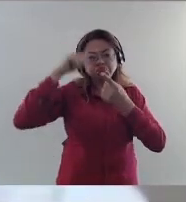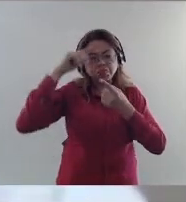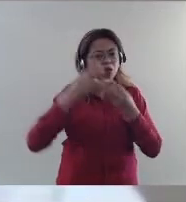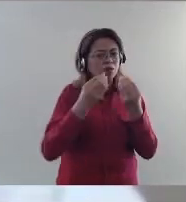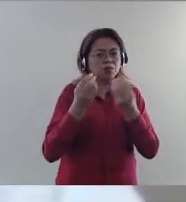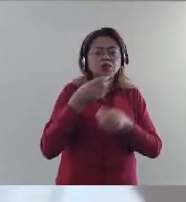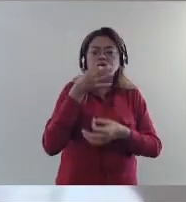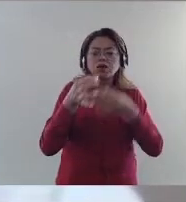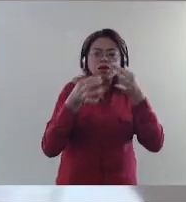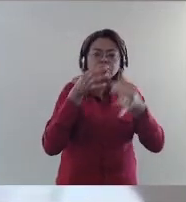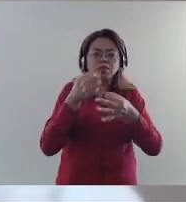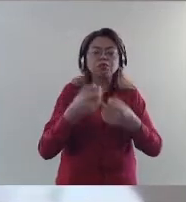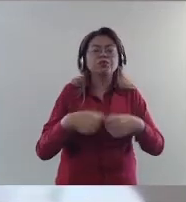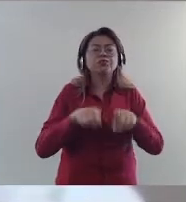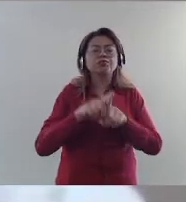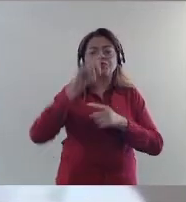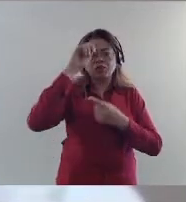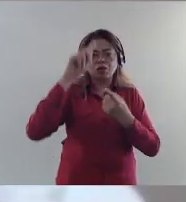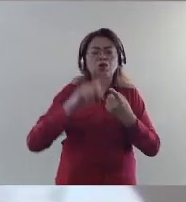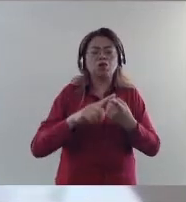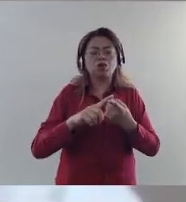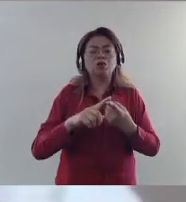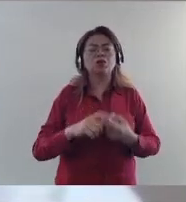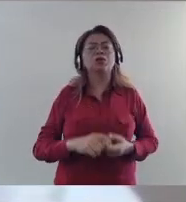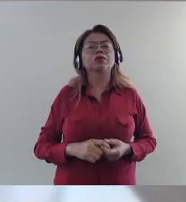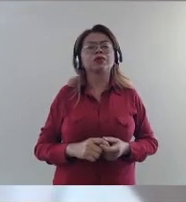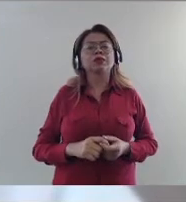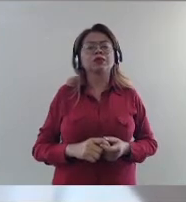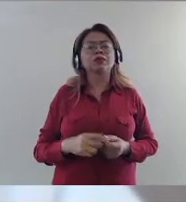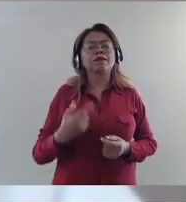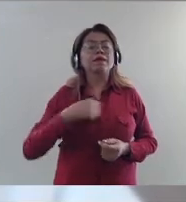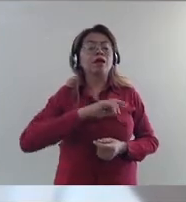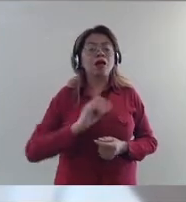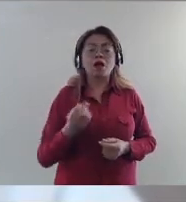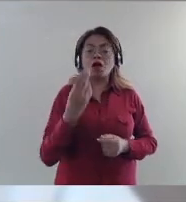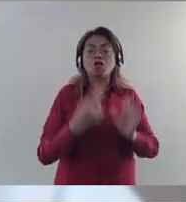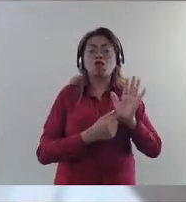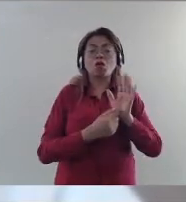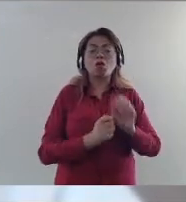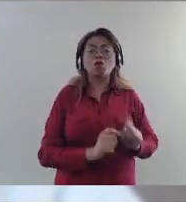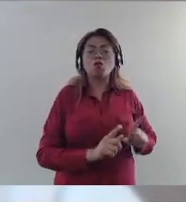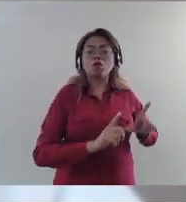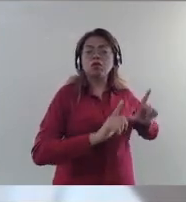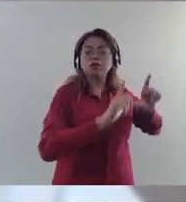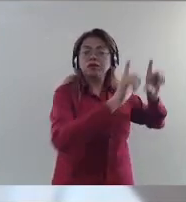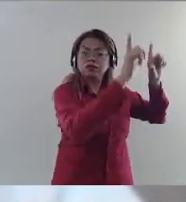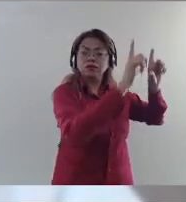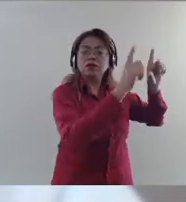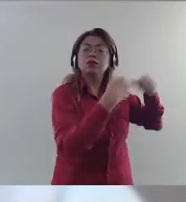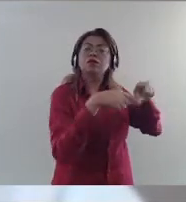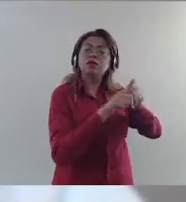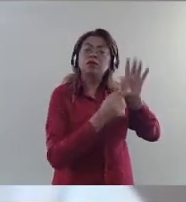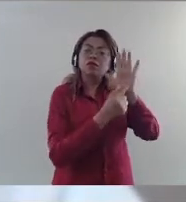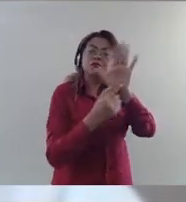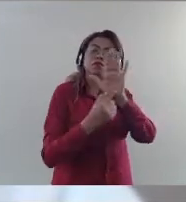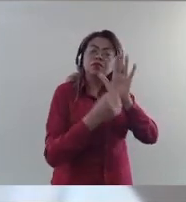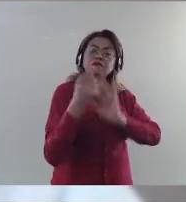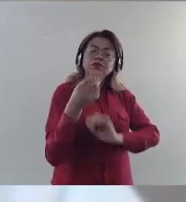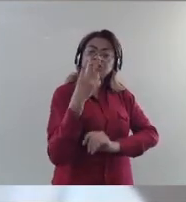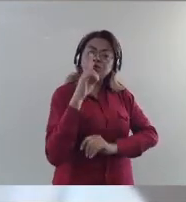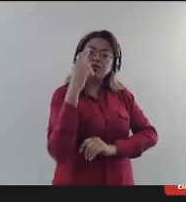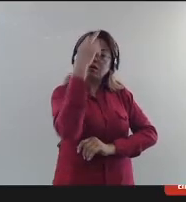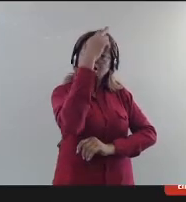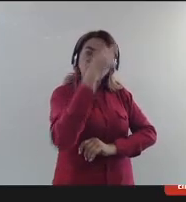falou. Então, vou só projetar aqui minha tela também para poder mostrar para vocês.